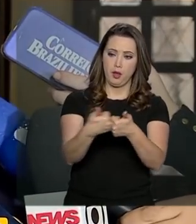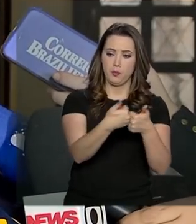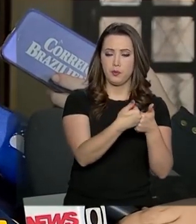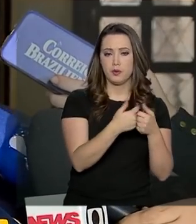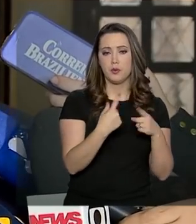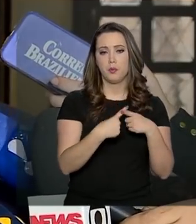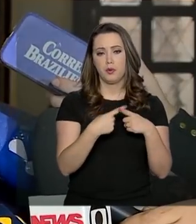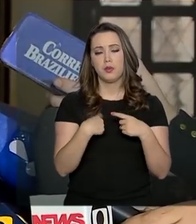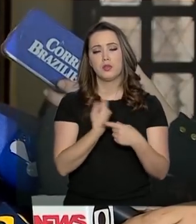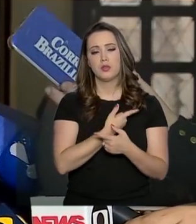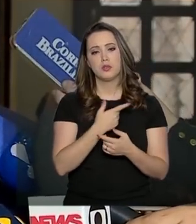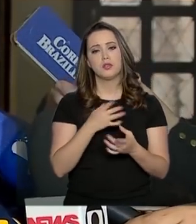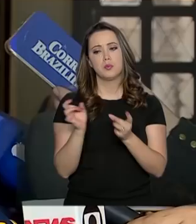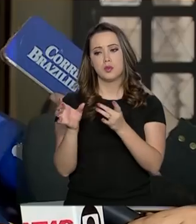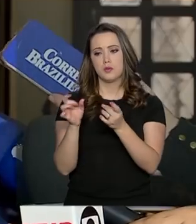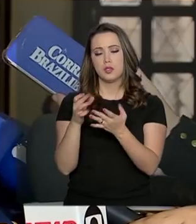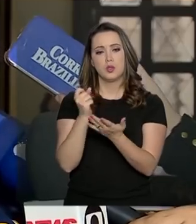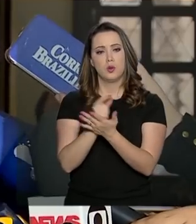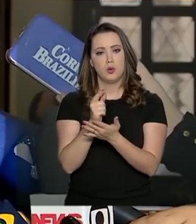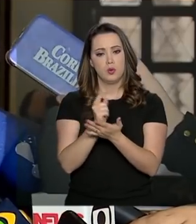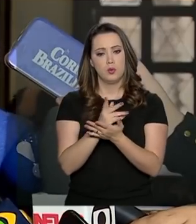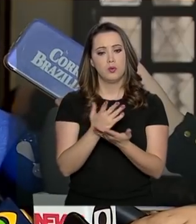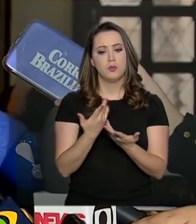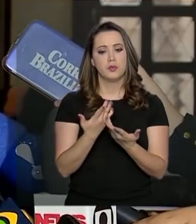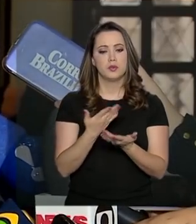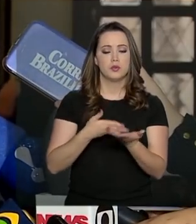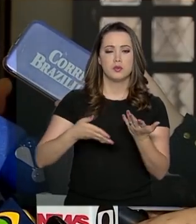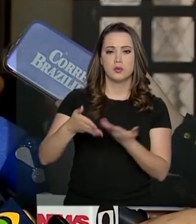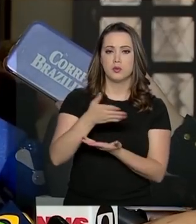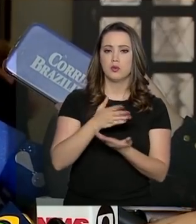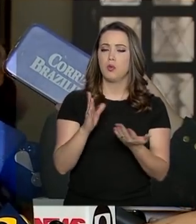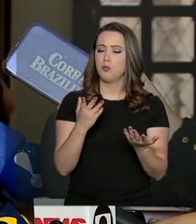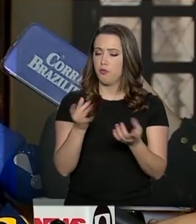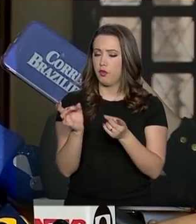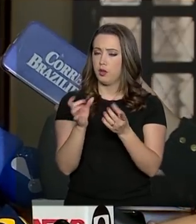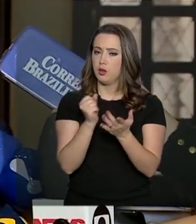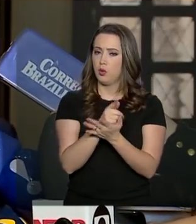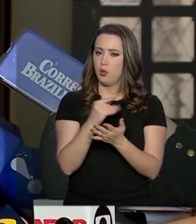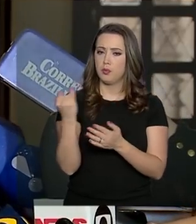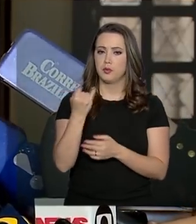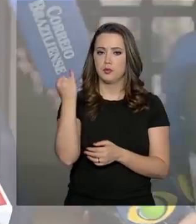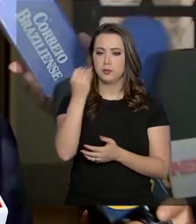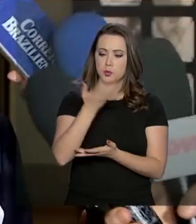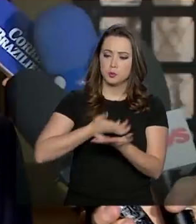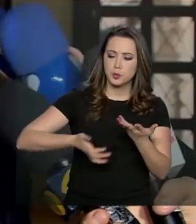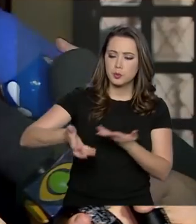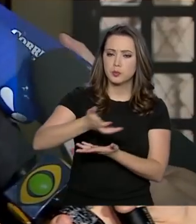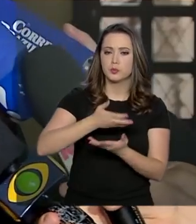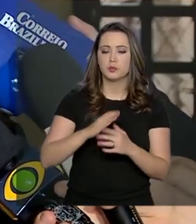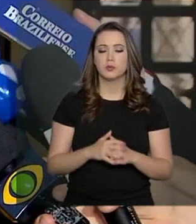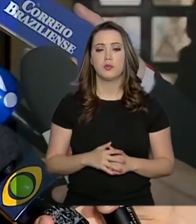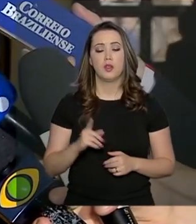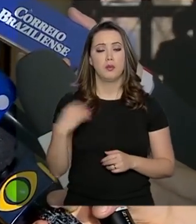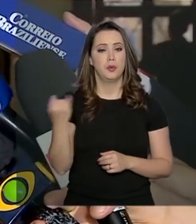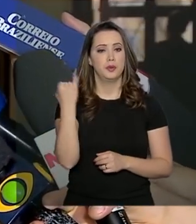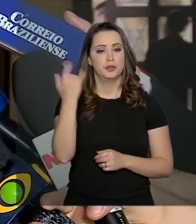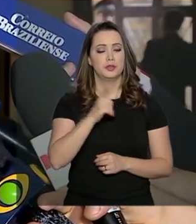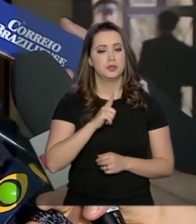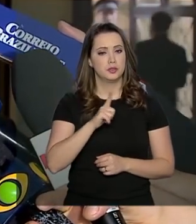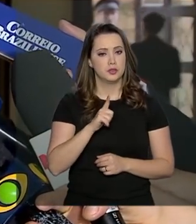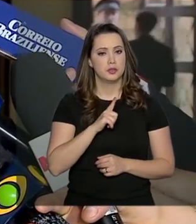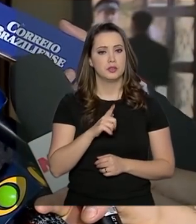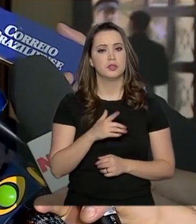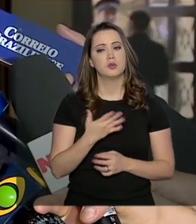relações de comércio. Ademais da diplomática, por óbvio, relações de comércio que são muito intensas. É muito importante que nós tenhamos